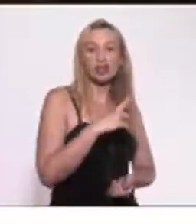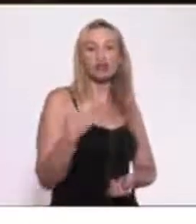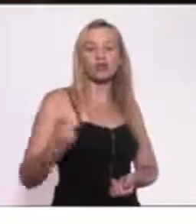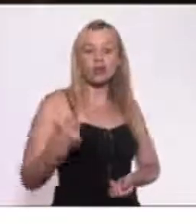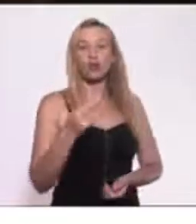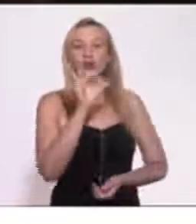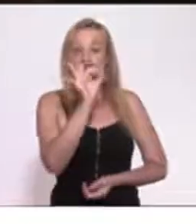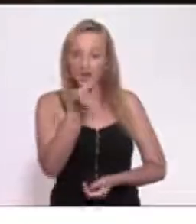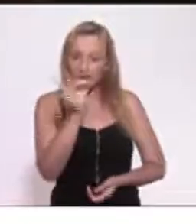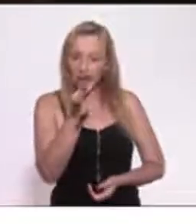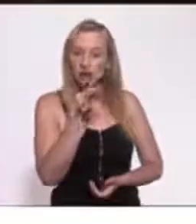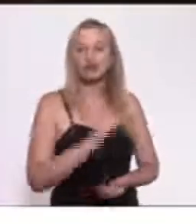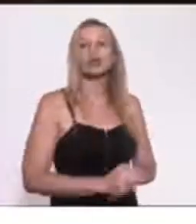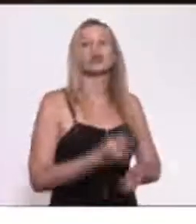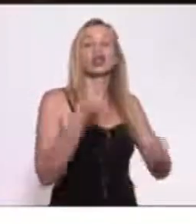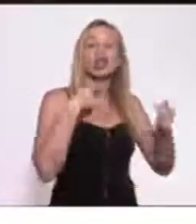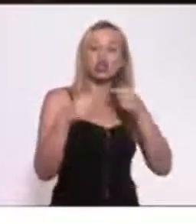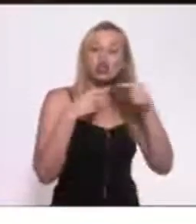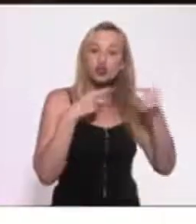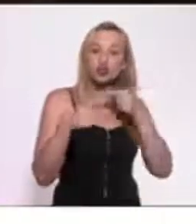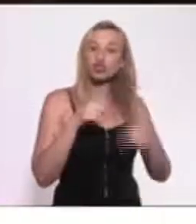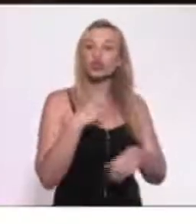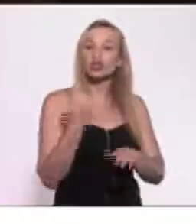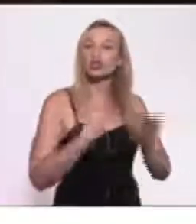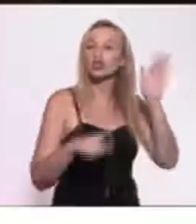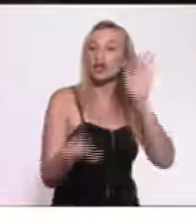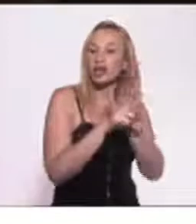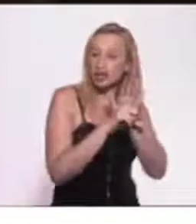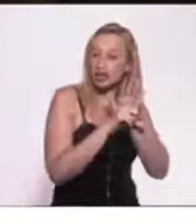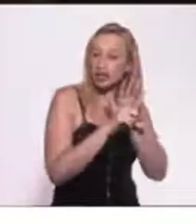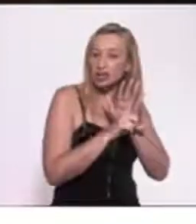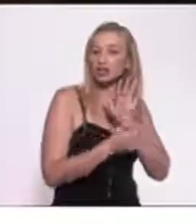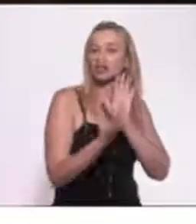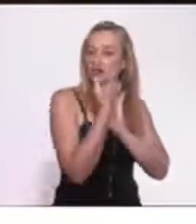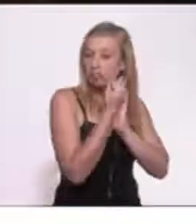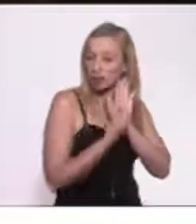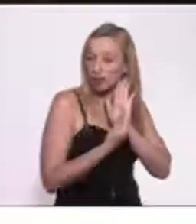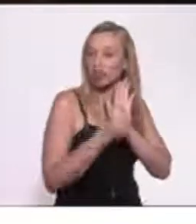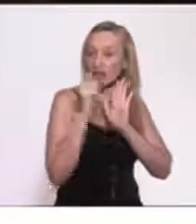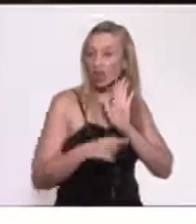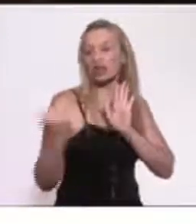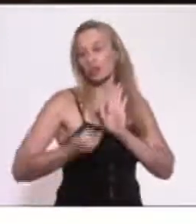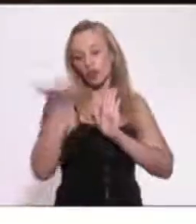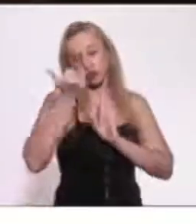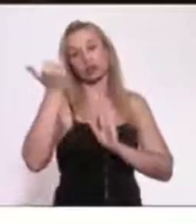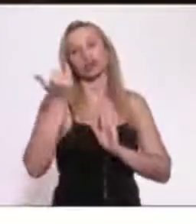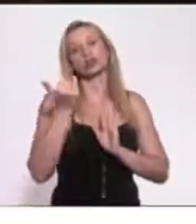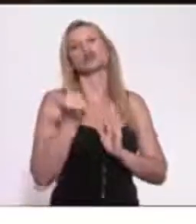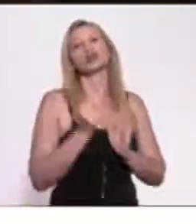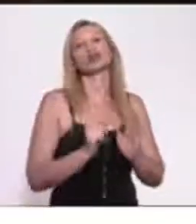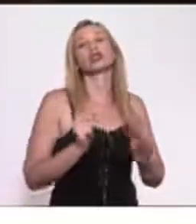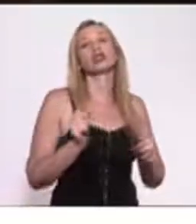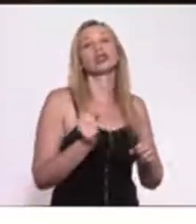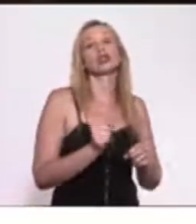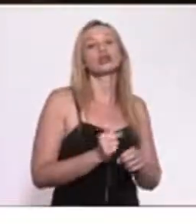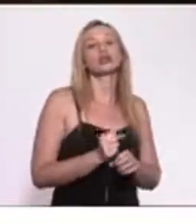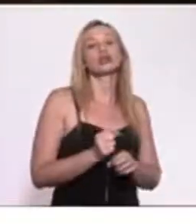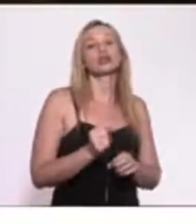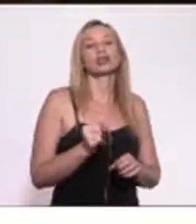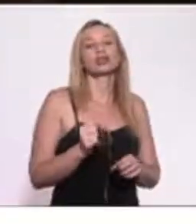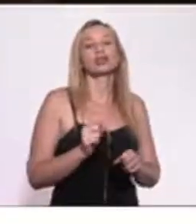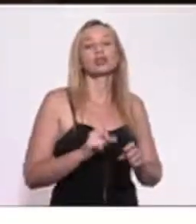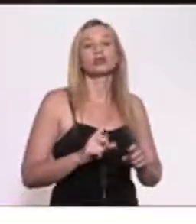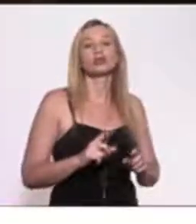o mínimo que é discutido na nossa Lei de Diretriz Orçamentária, que é tão importante para a construção da nossa LOA e,